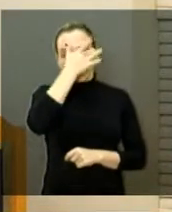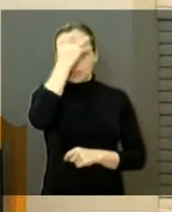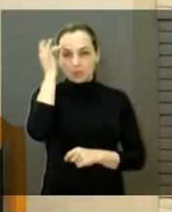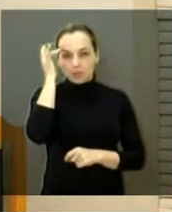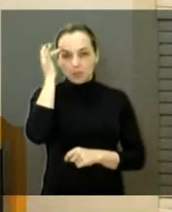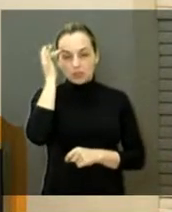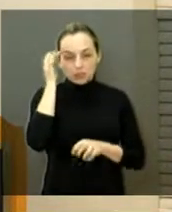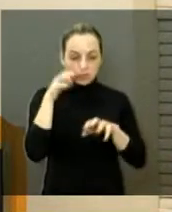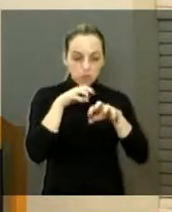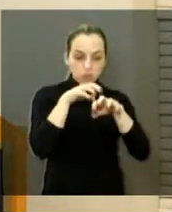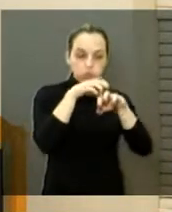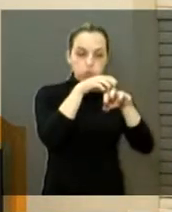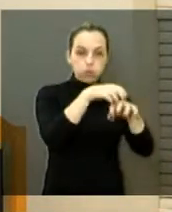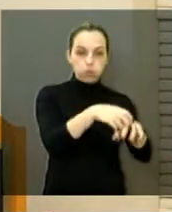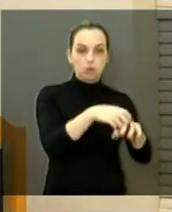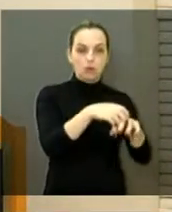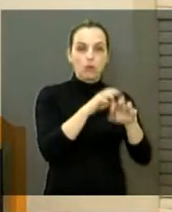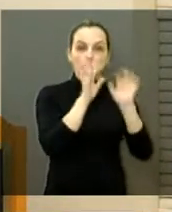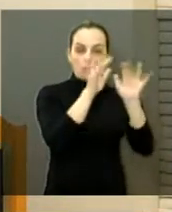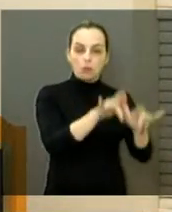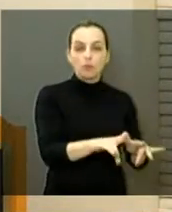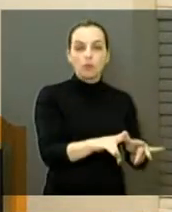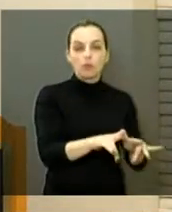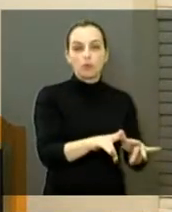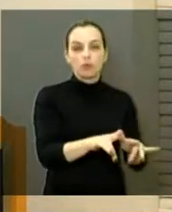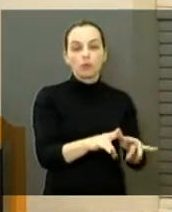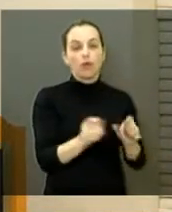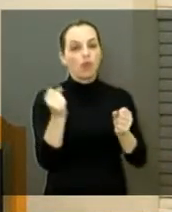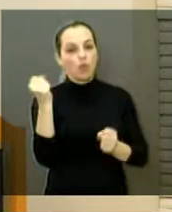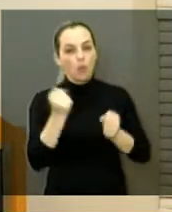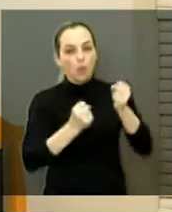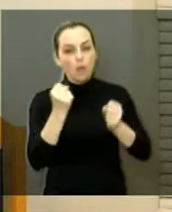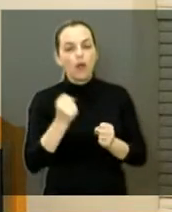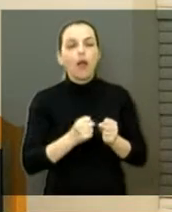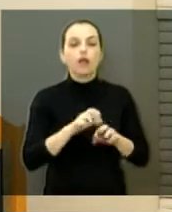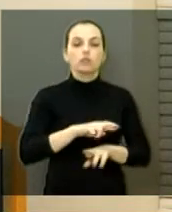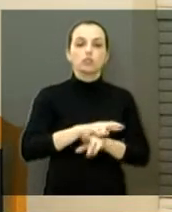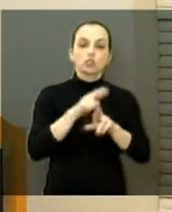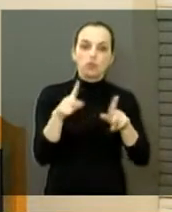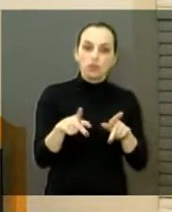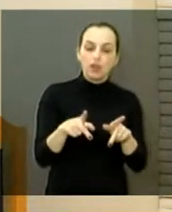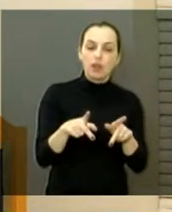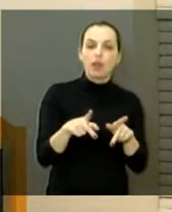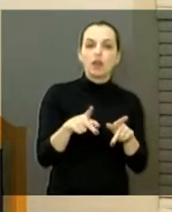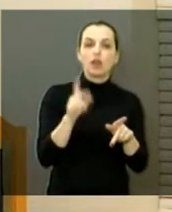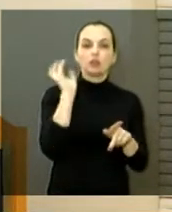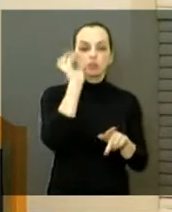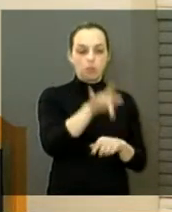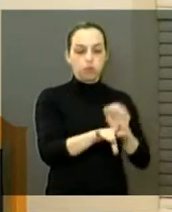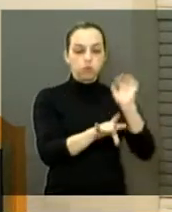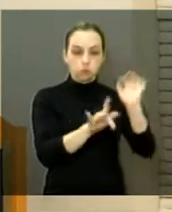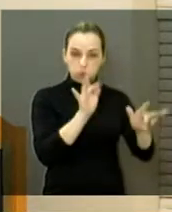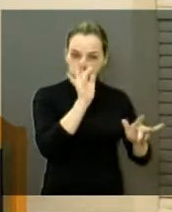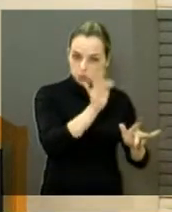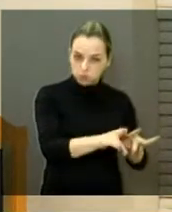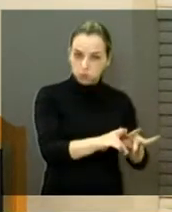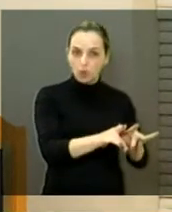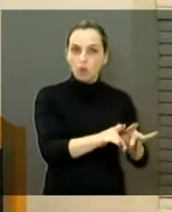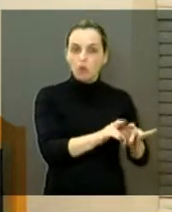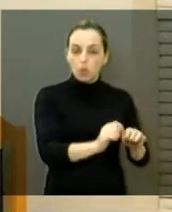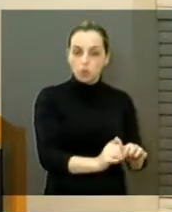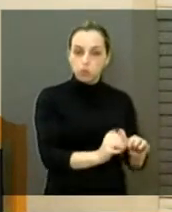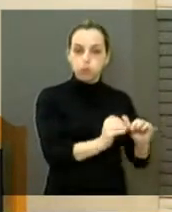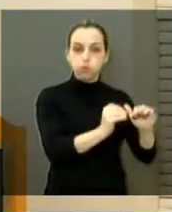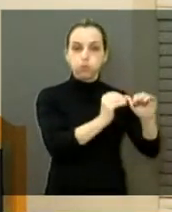mudam de nome de transportador, hoje vai um levar o carro, vai com um carro diferente, é um engate, e põe a fazer o mesmo descarte. Então está saturando